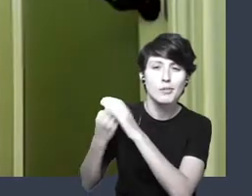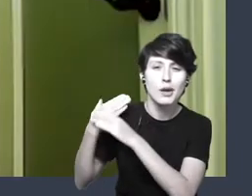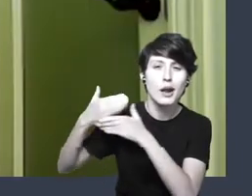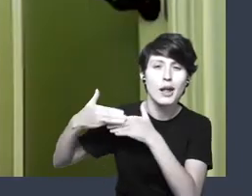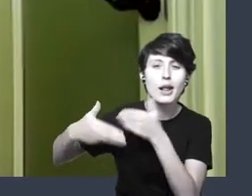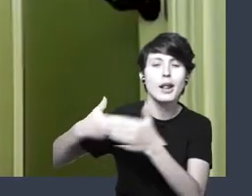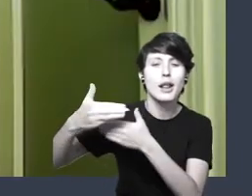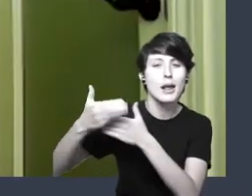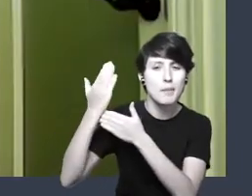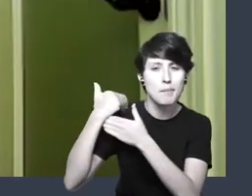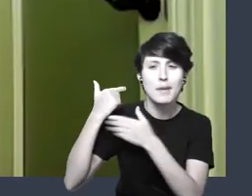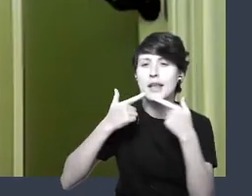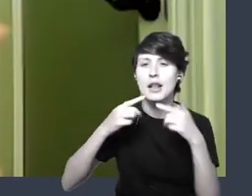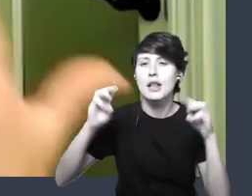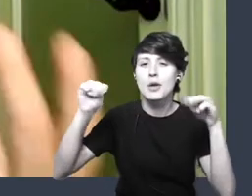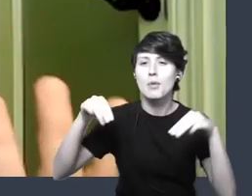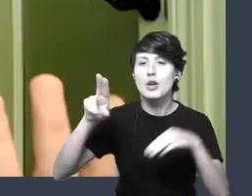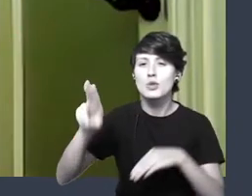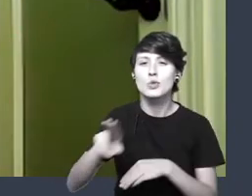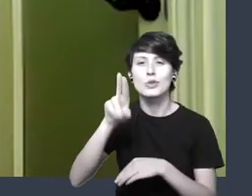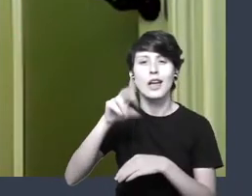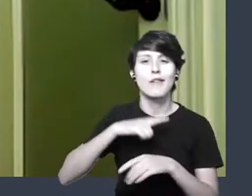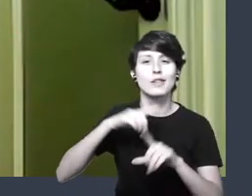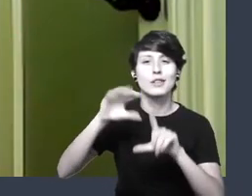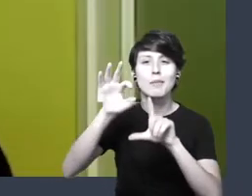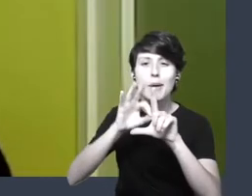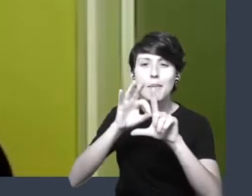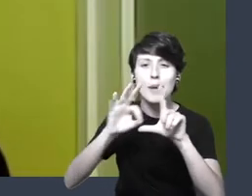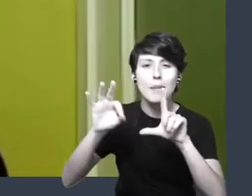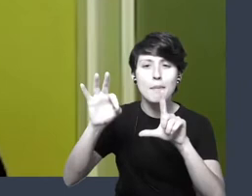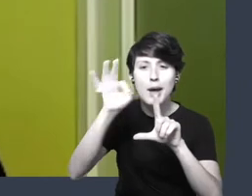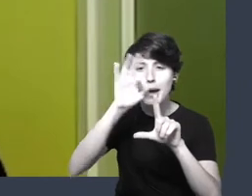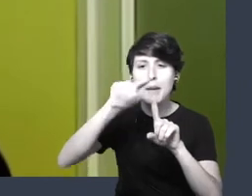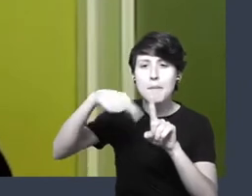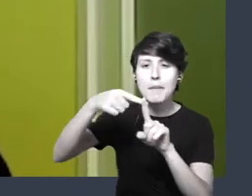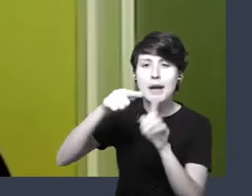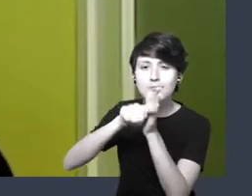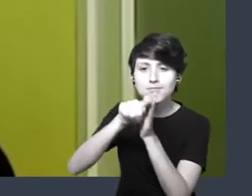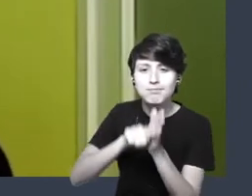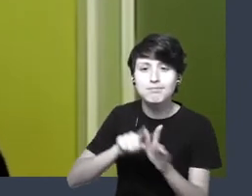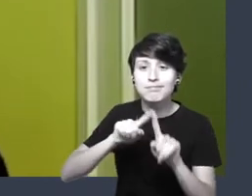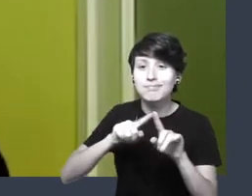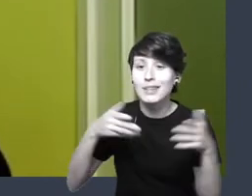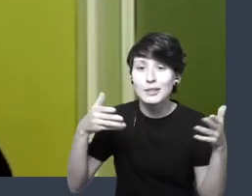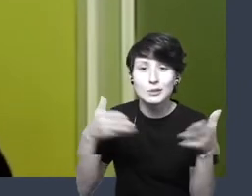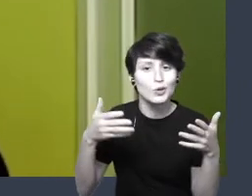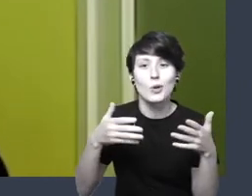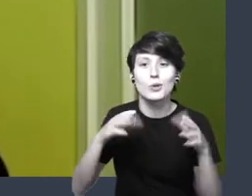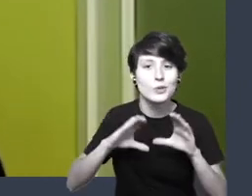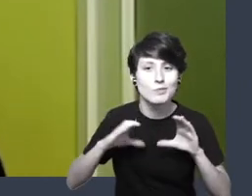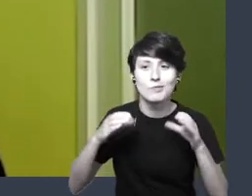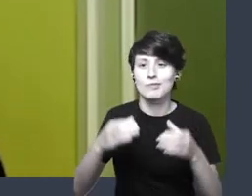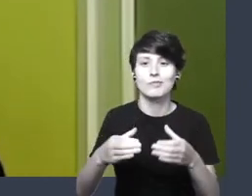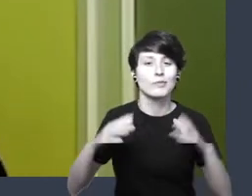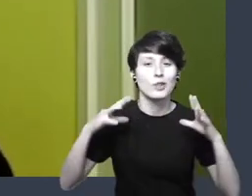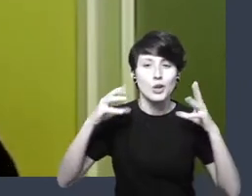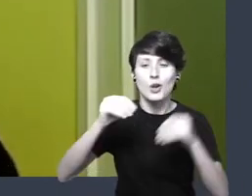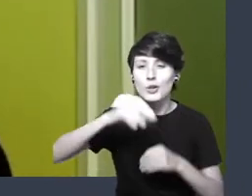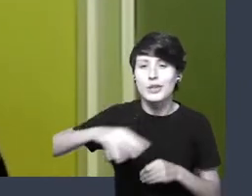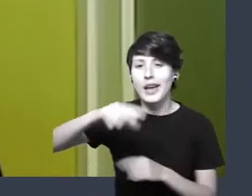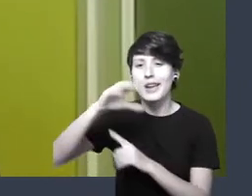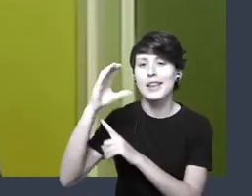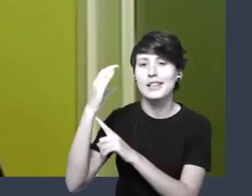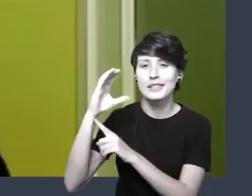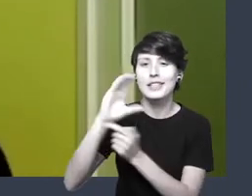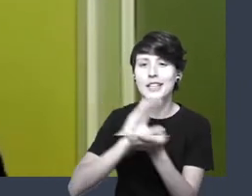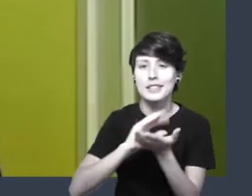linguagem utilizada por estatísticos, por pesquisadores, mas que hoje em dia, a comunidade toda de ciência de dados, os